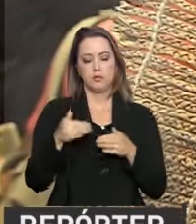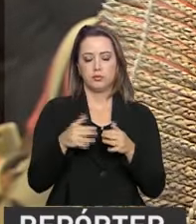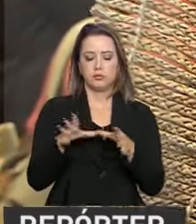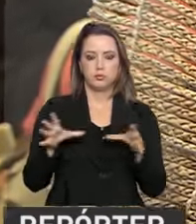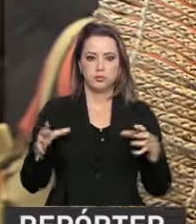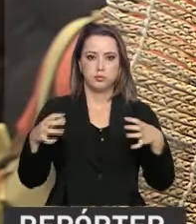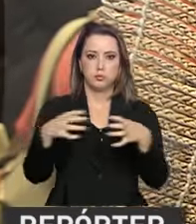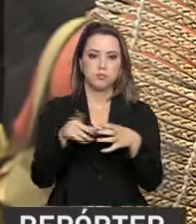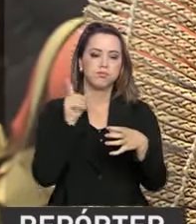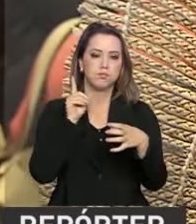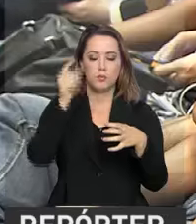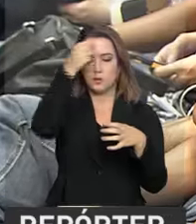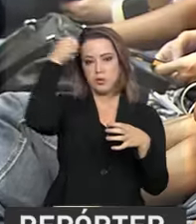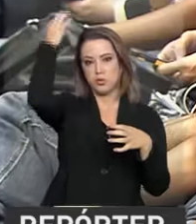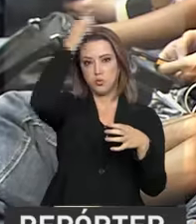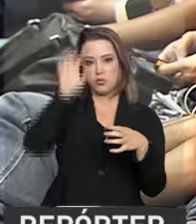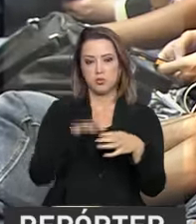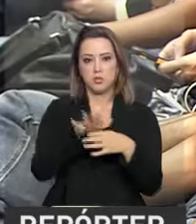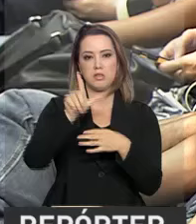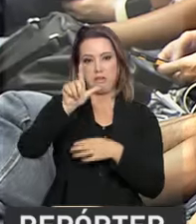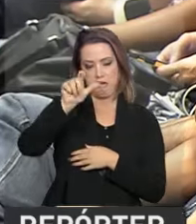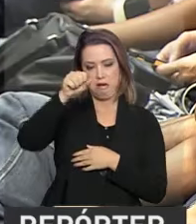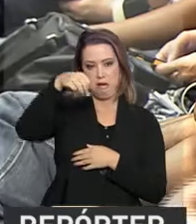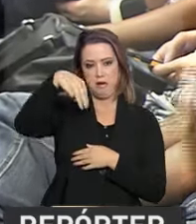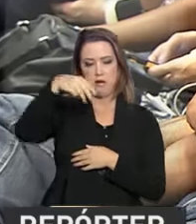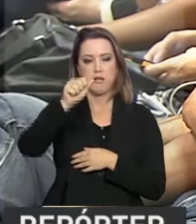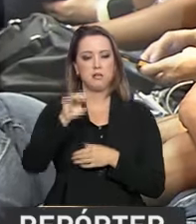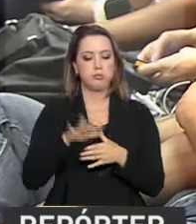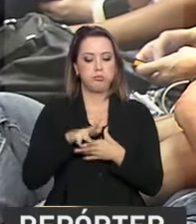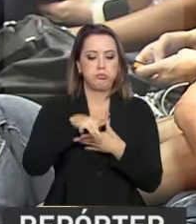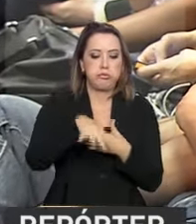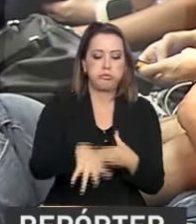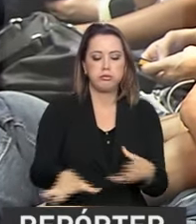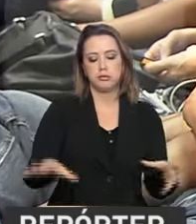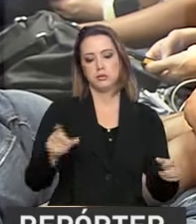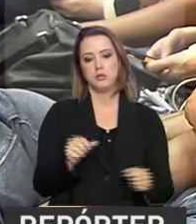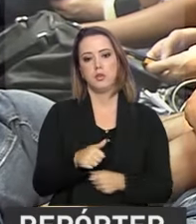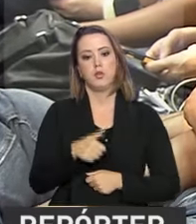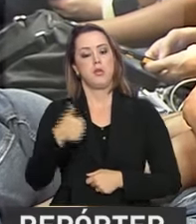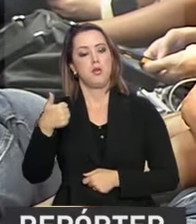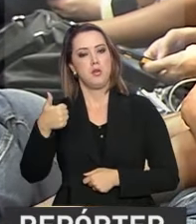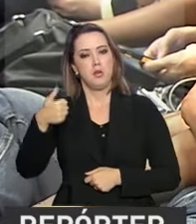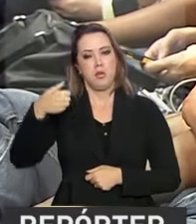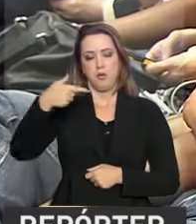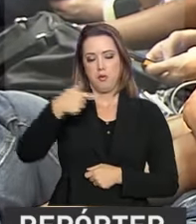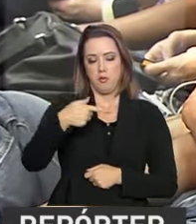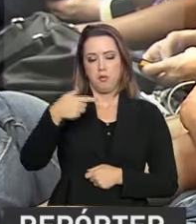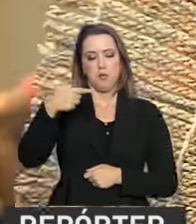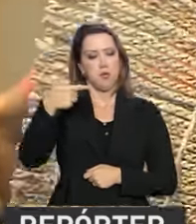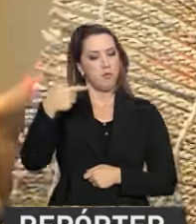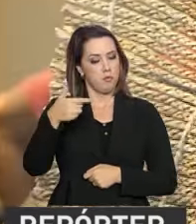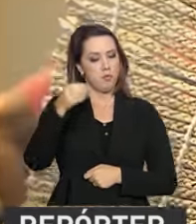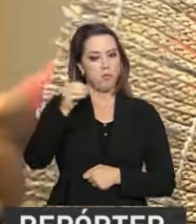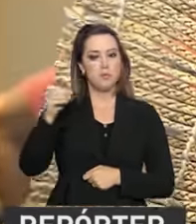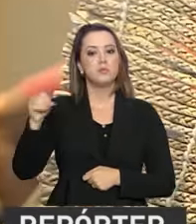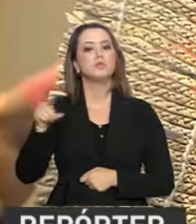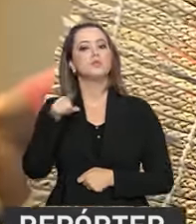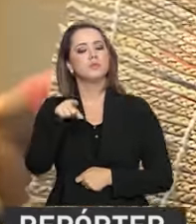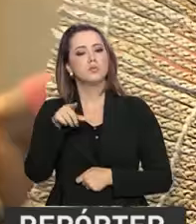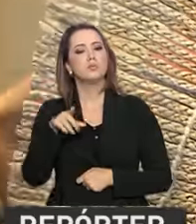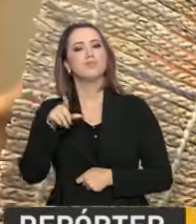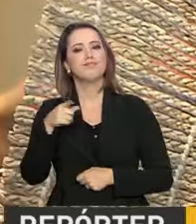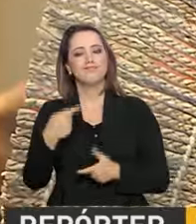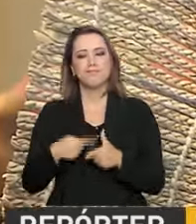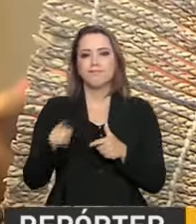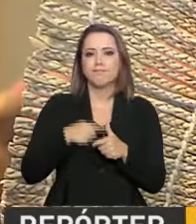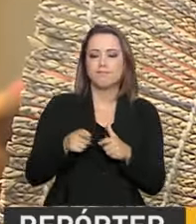do litoral afetado pela lama. Ele conta que desde então, os 1.200 indígenas passam por dificuldades. Nós lá dependemos muito de